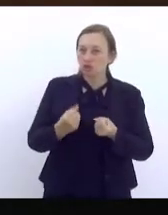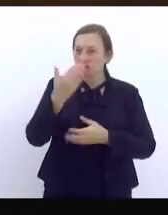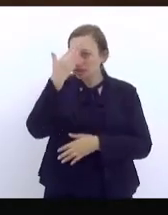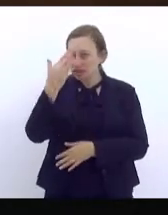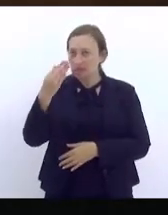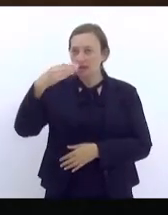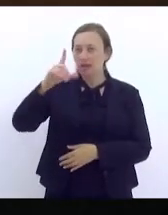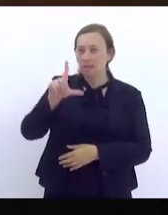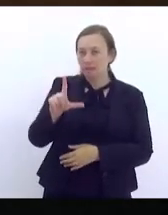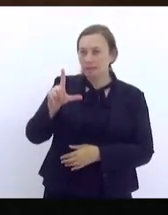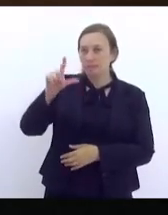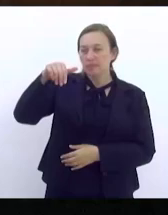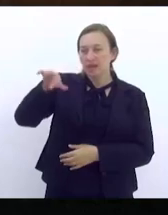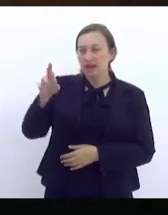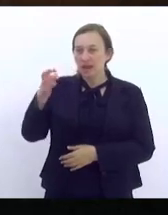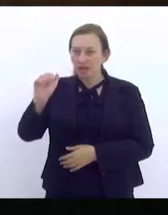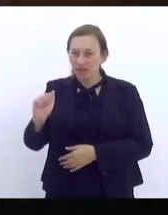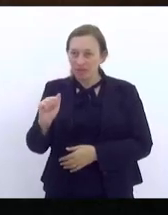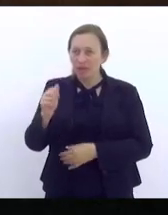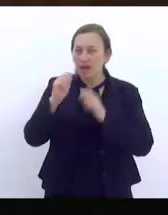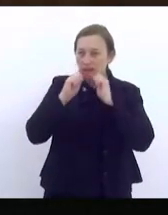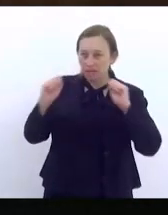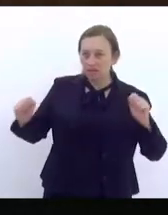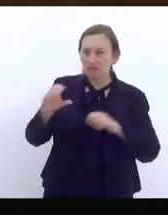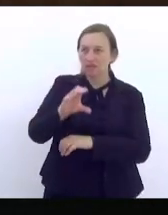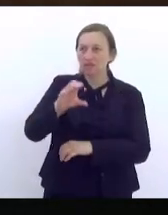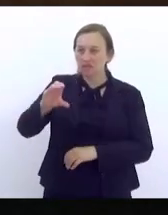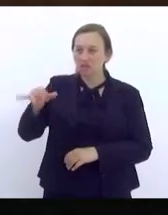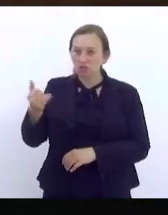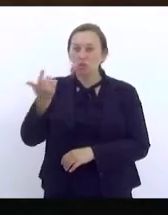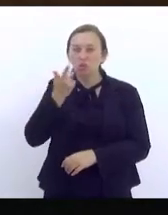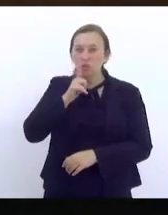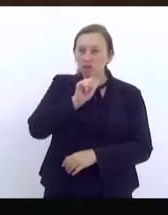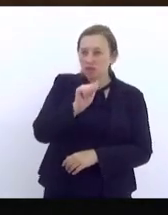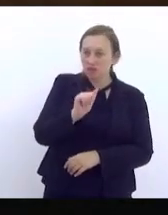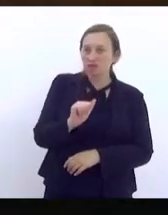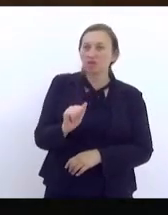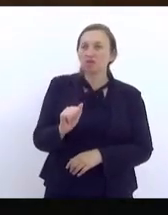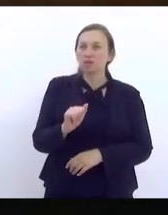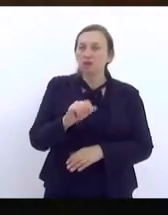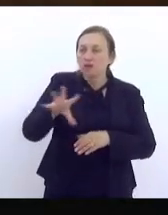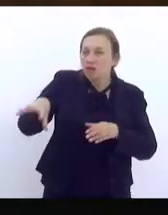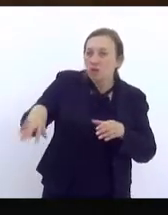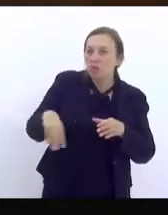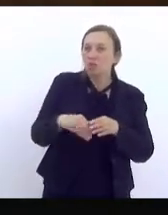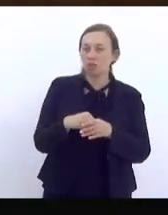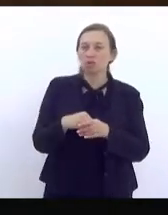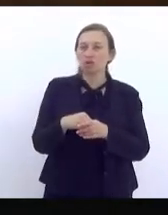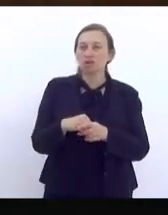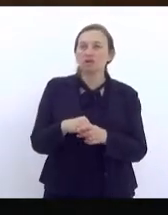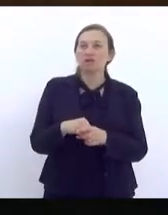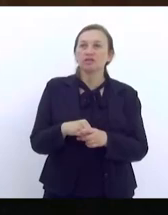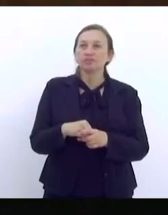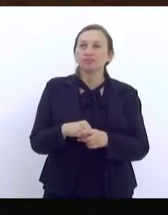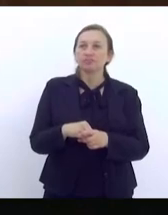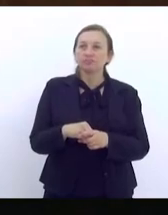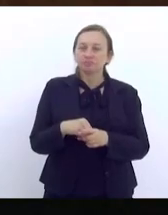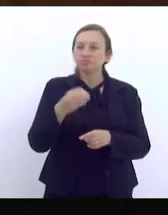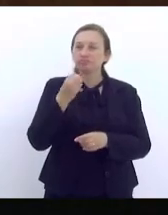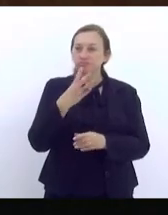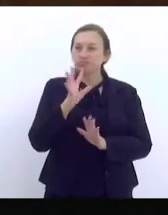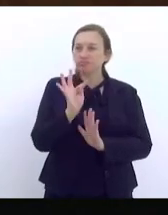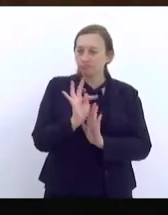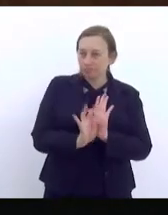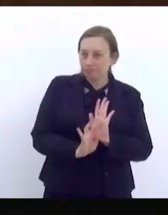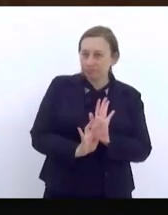a Milena assessora aqui da ccj que conseguiu fazer esse exercício que chegou a um bom